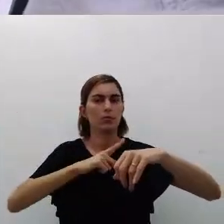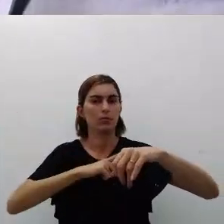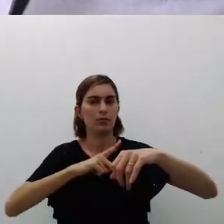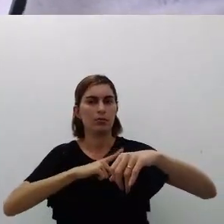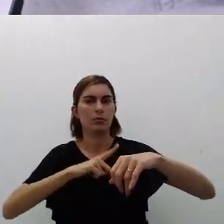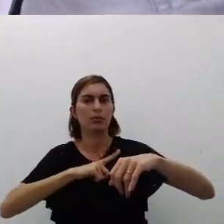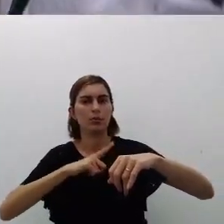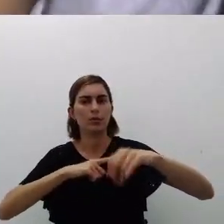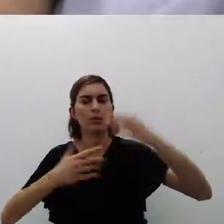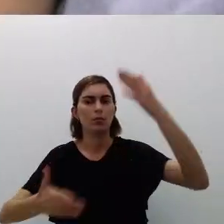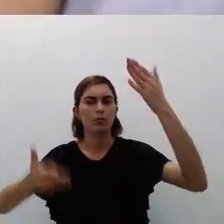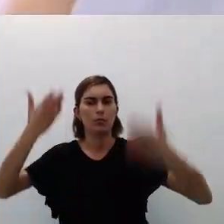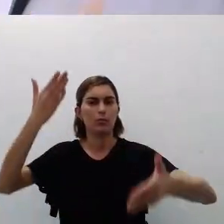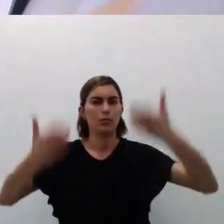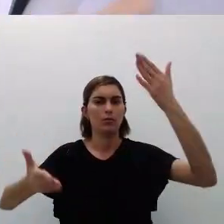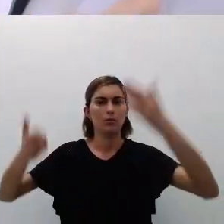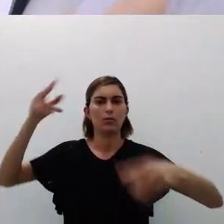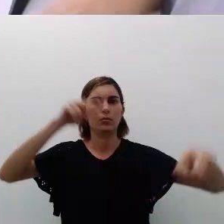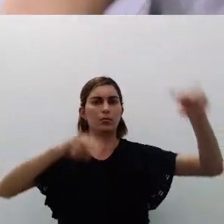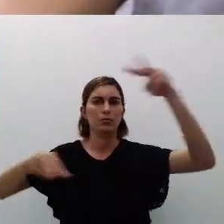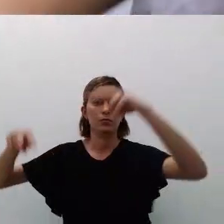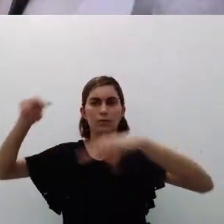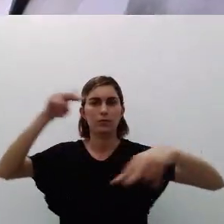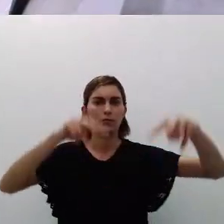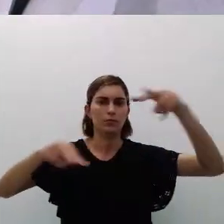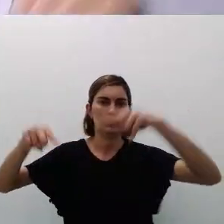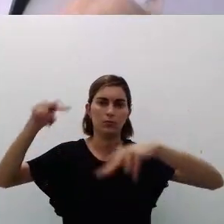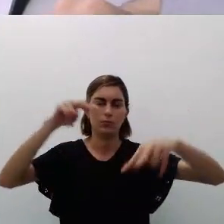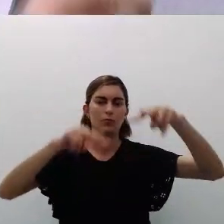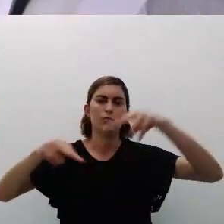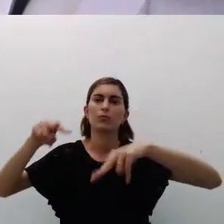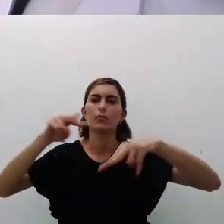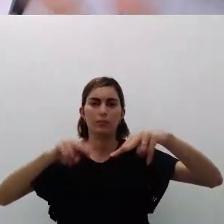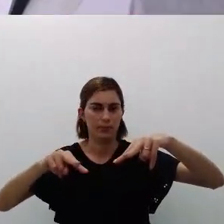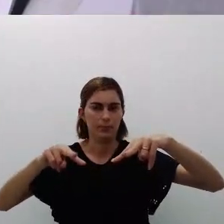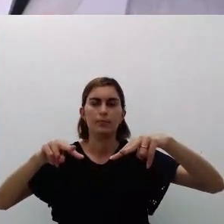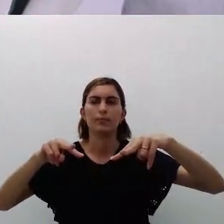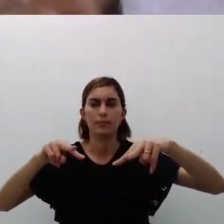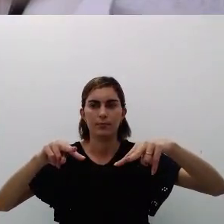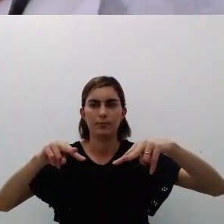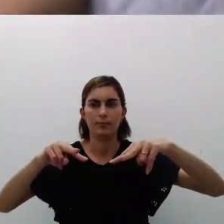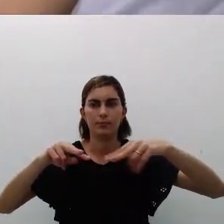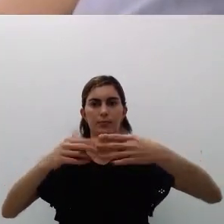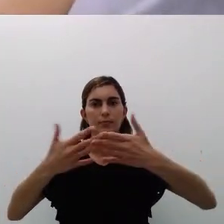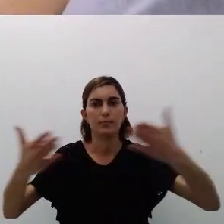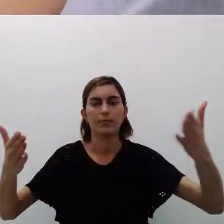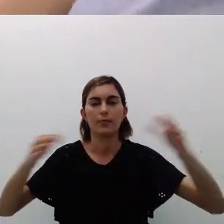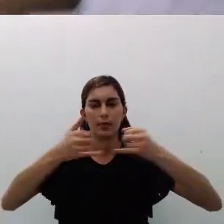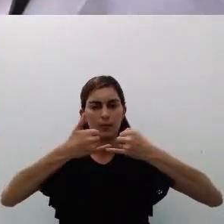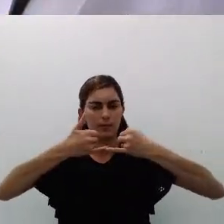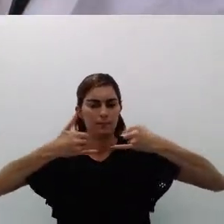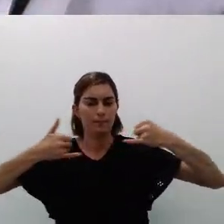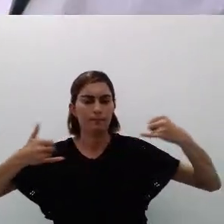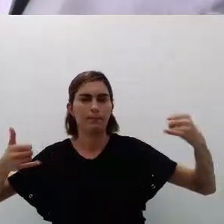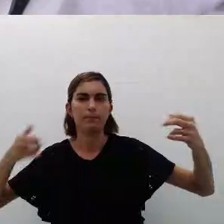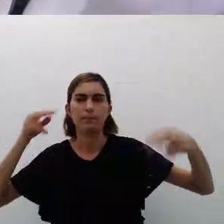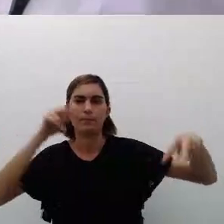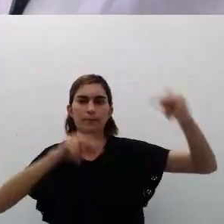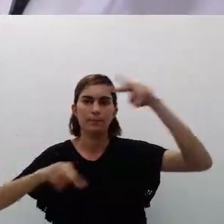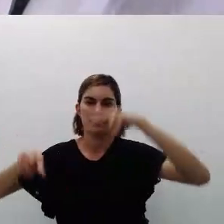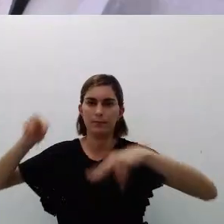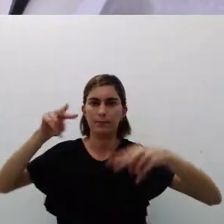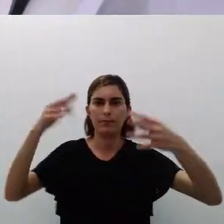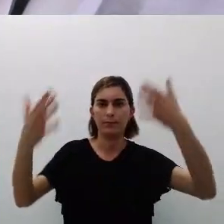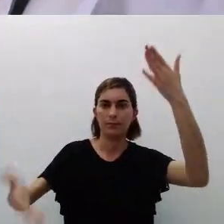desses elementos com esse elemento, né? Uma linha de visão que equilibra tanto aqui como aqui